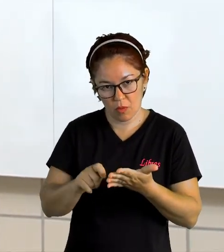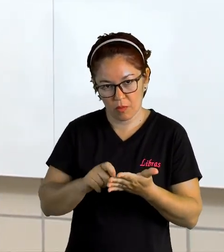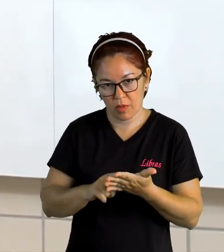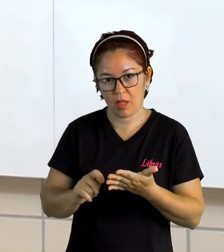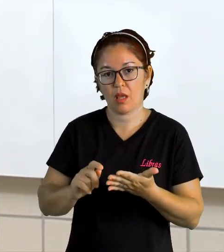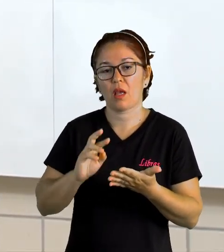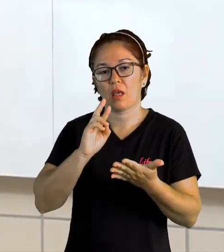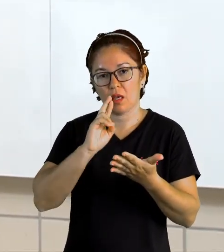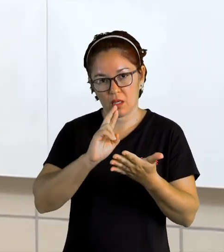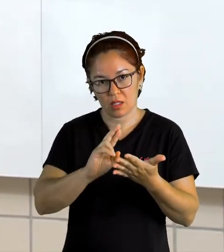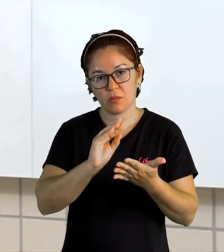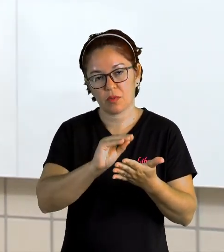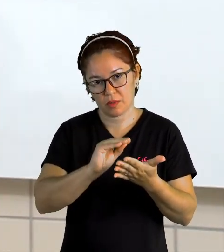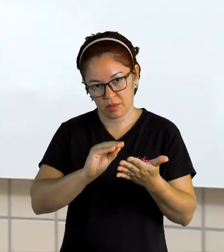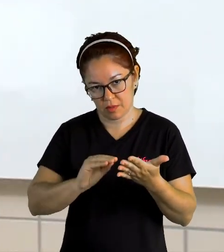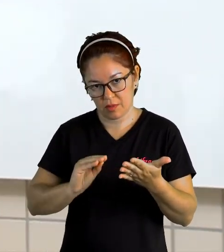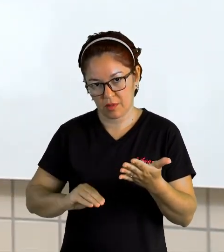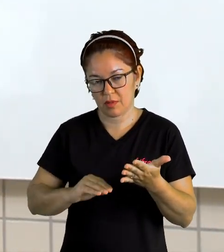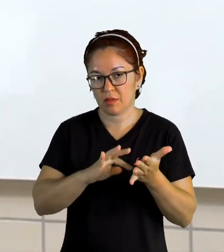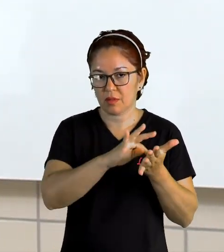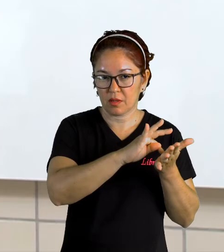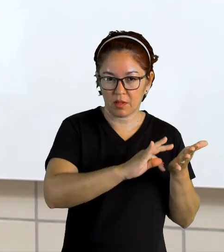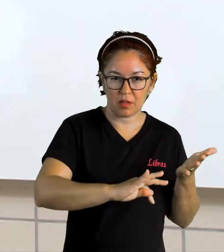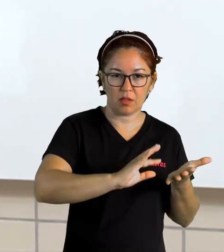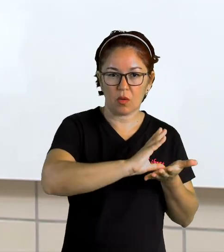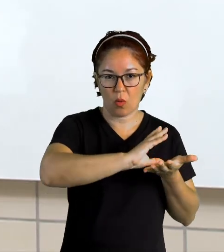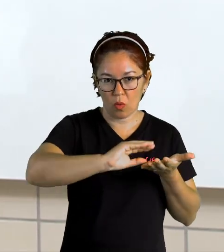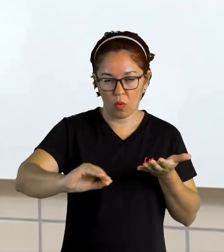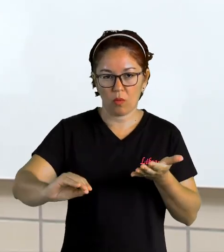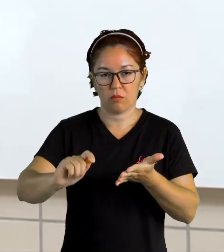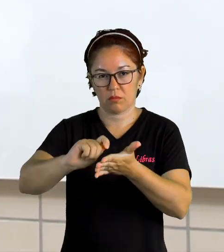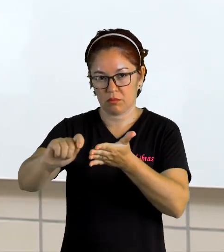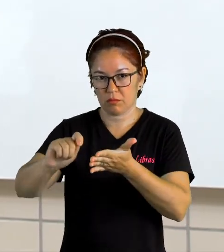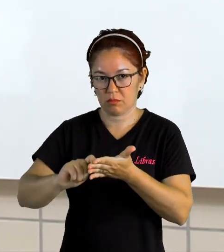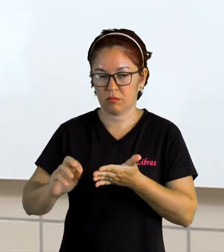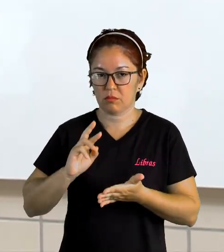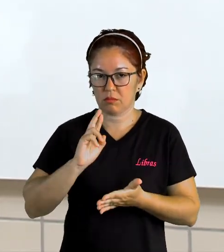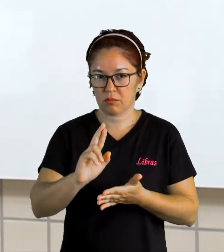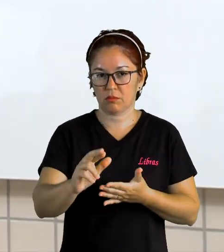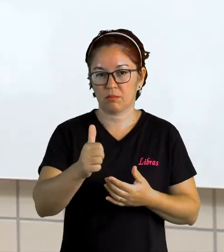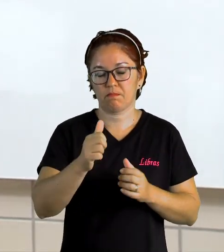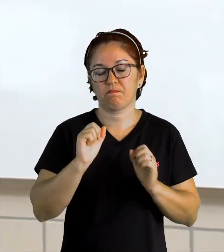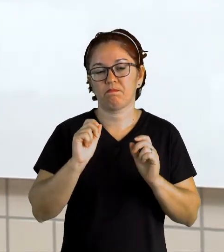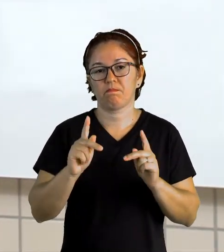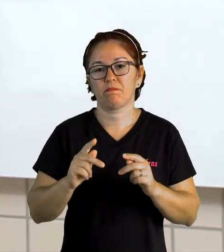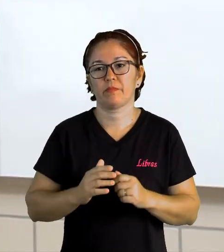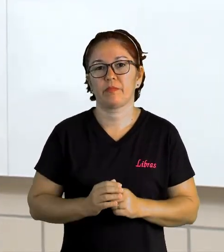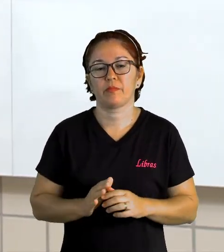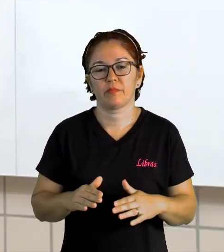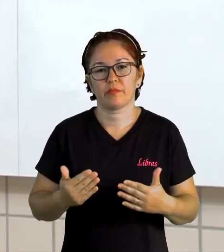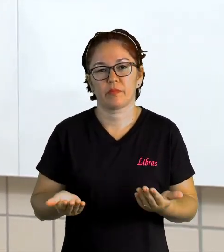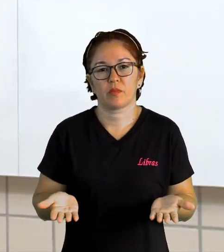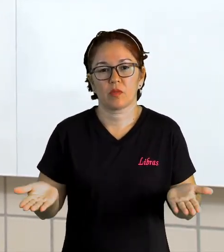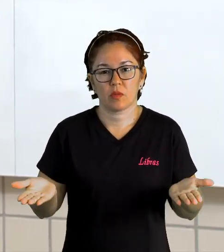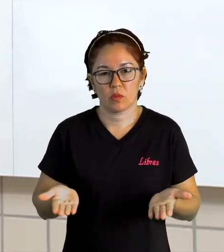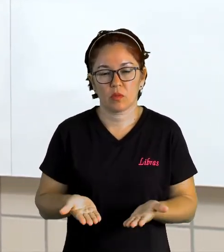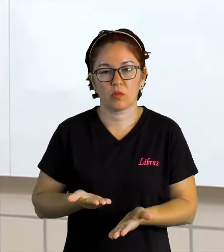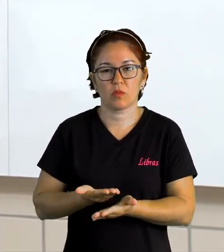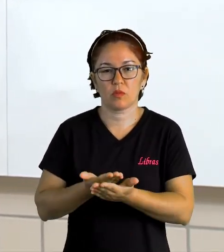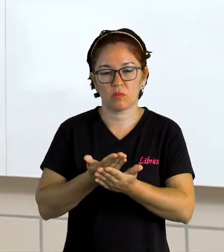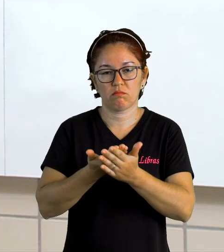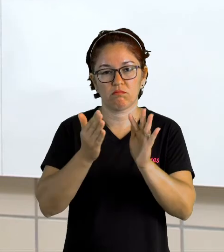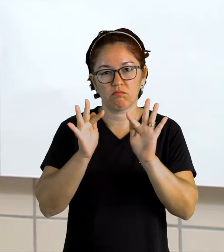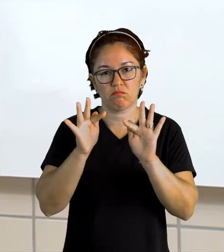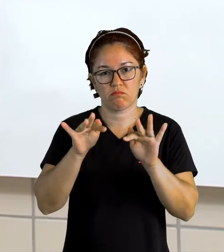responder também baseados nesse texto que a gente fez a leitura agora, ok? Então nossa aula se encerra